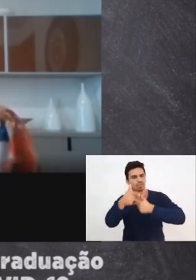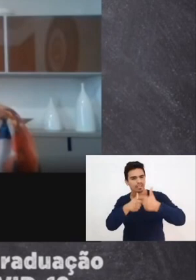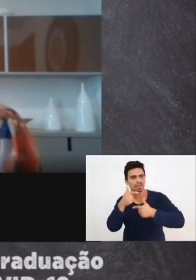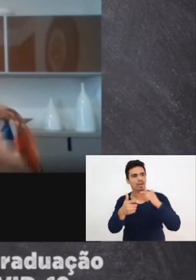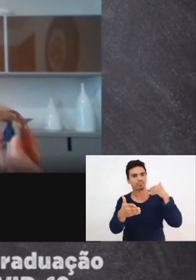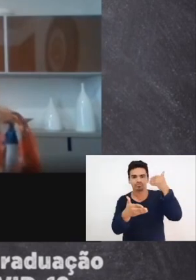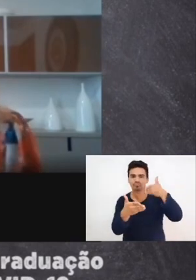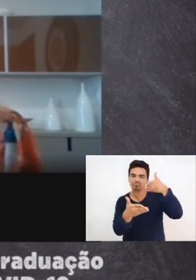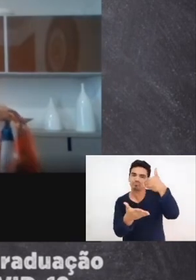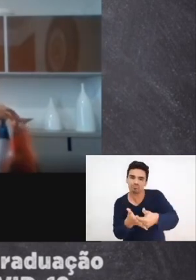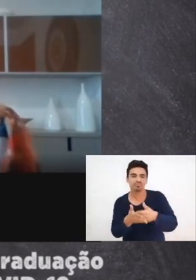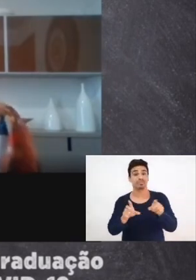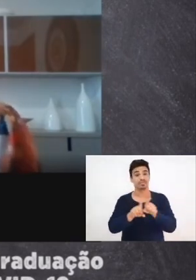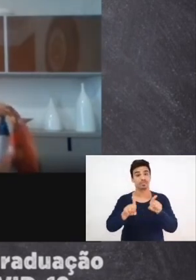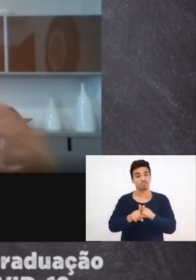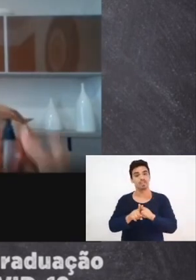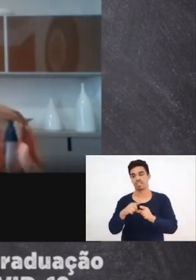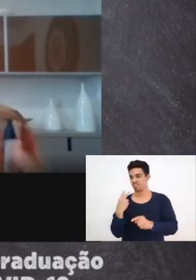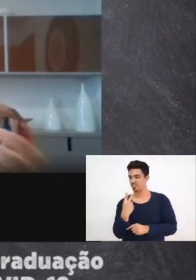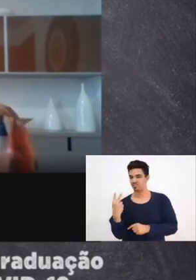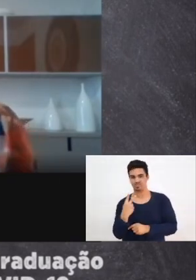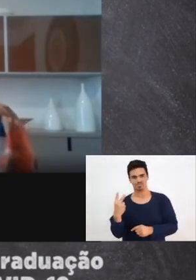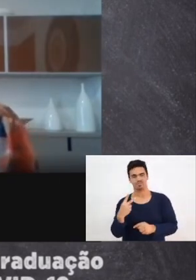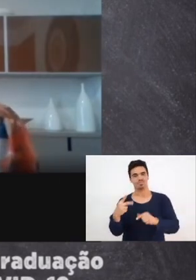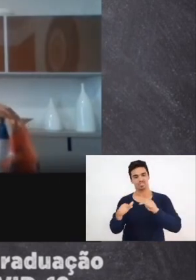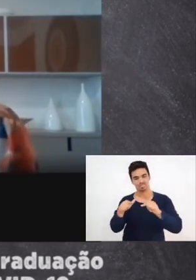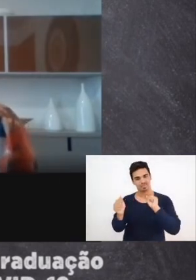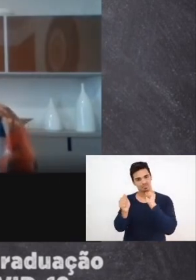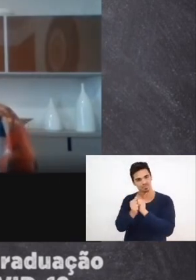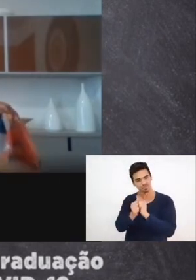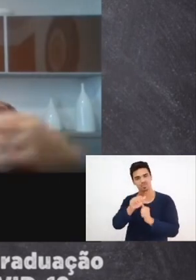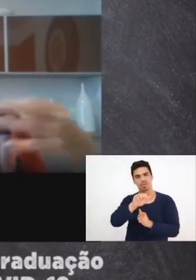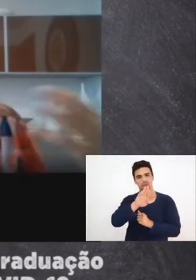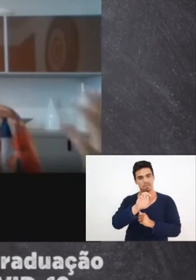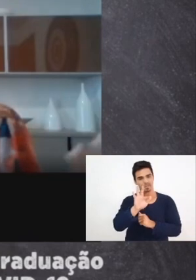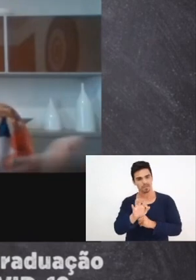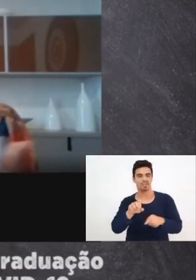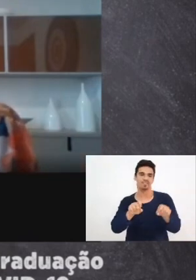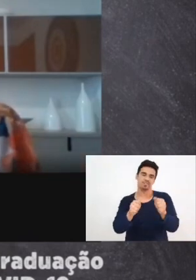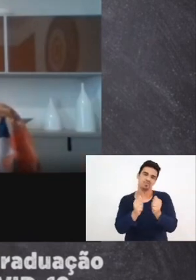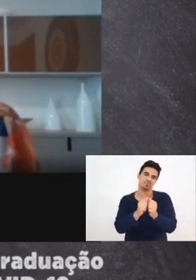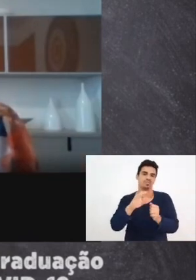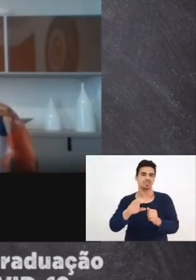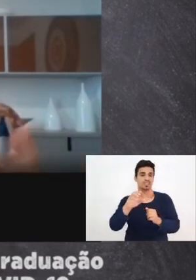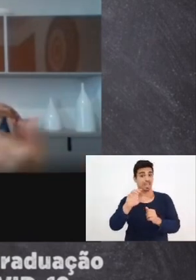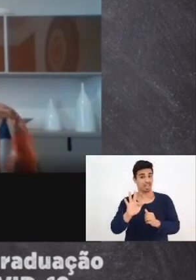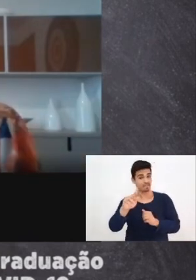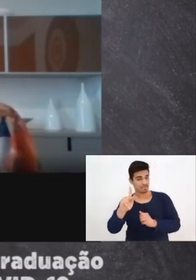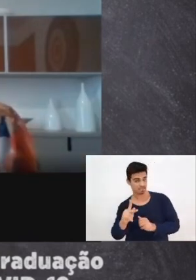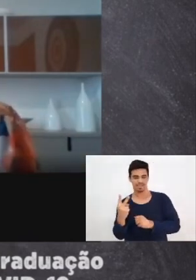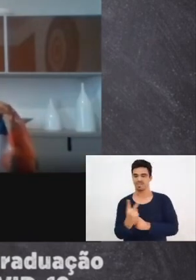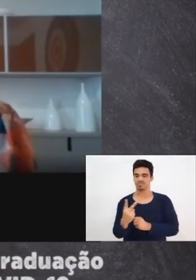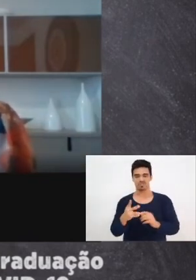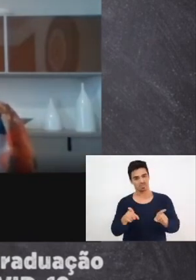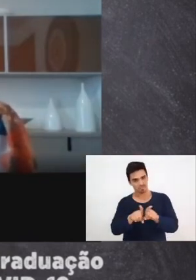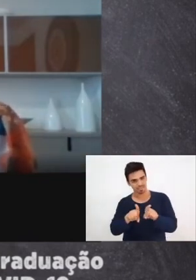dia 23 de julho, também em formato virtual. Os seminários são uma iniciativa do CFP e da Associação Brasileira de